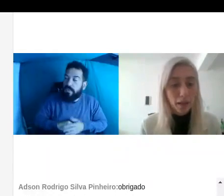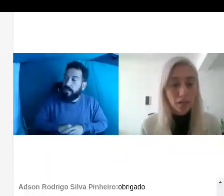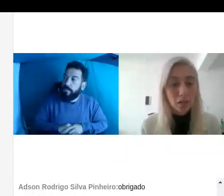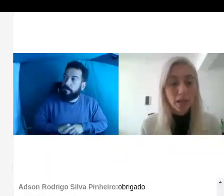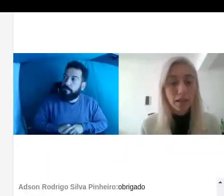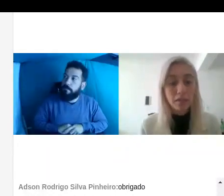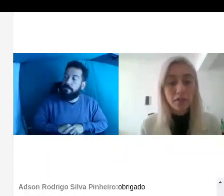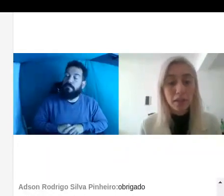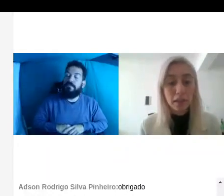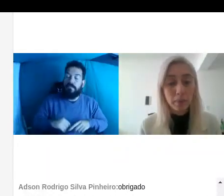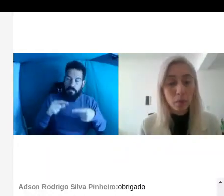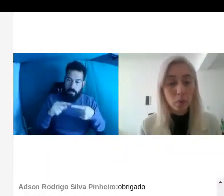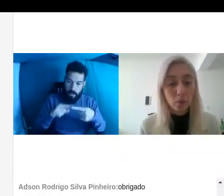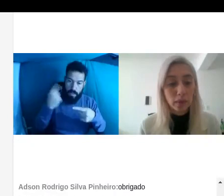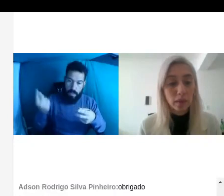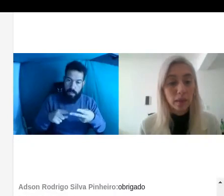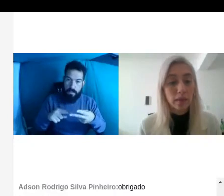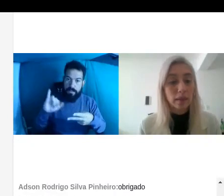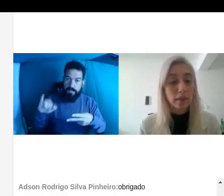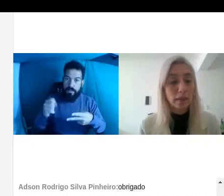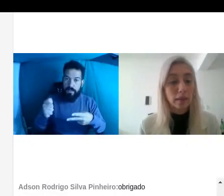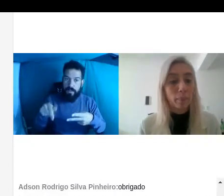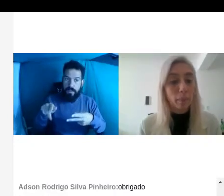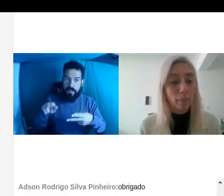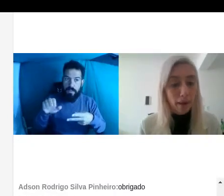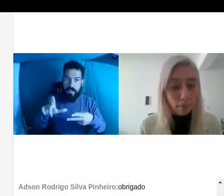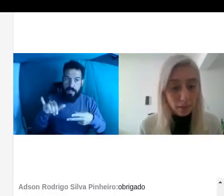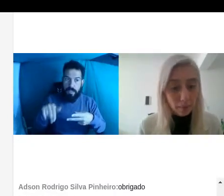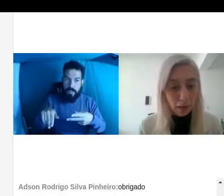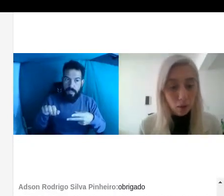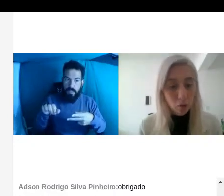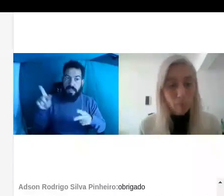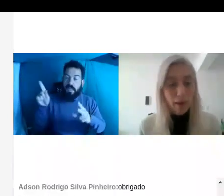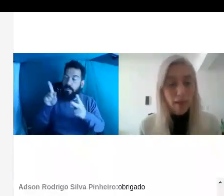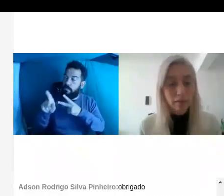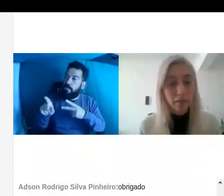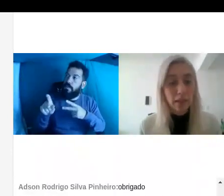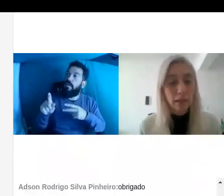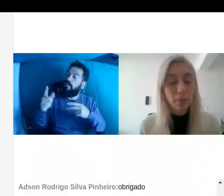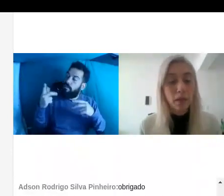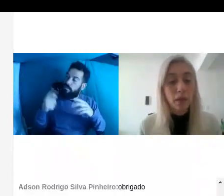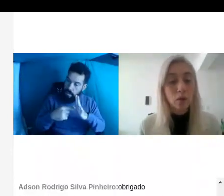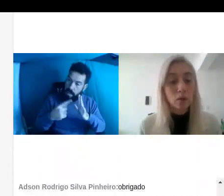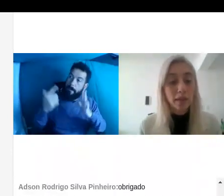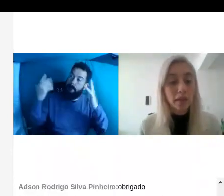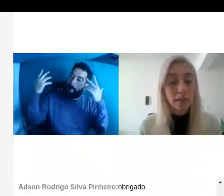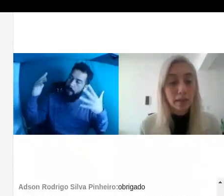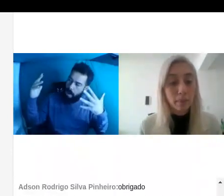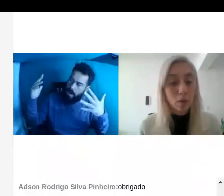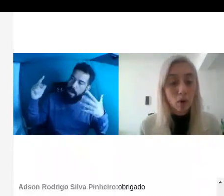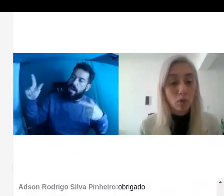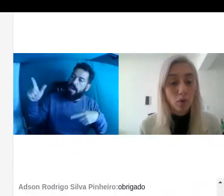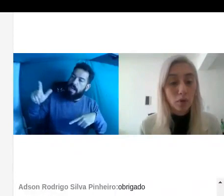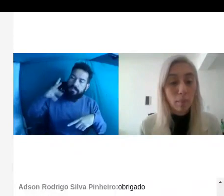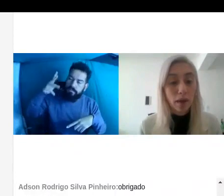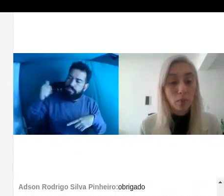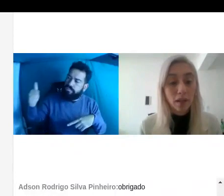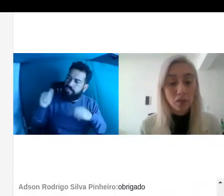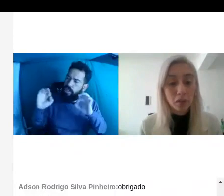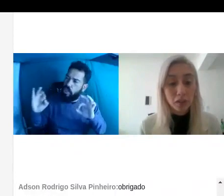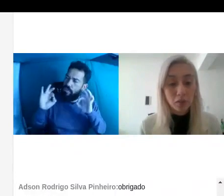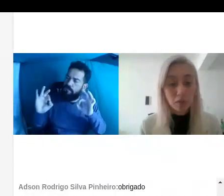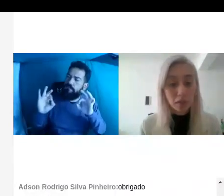A Tá. Jaqueline Viana pergunta: parabéns pela ótima palestra, Felipe. Gostaria de saber qual foi o trabalho